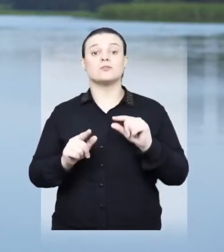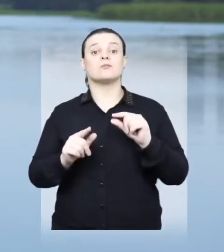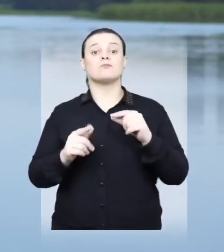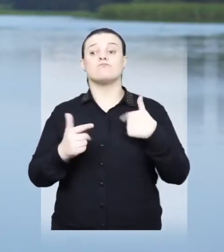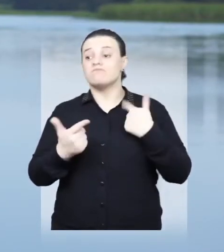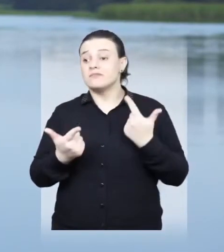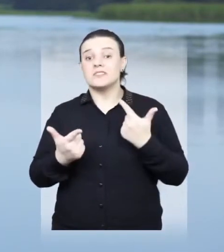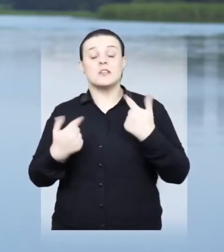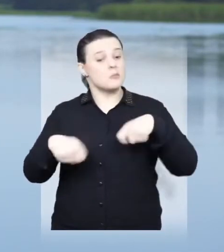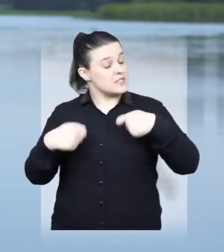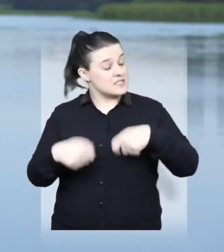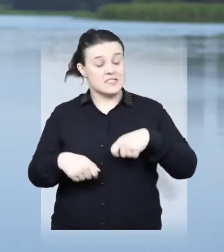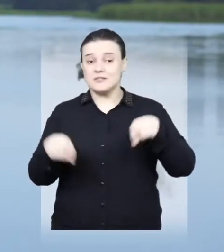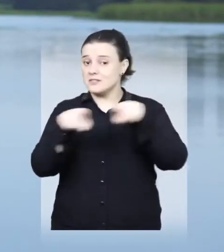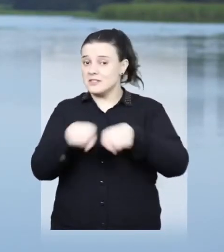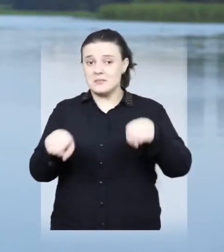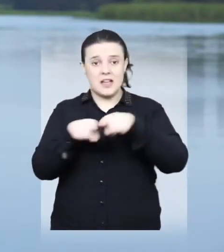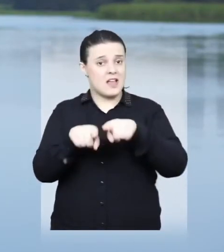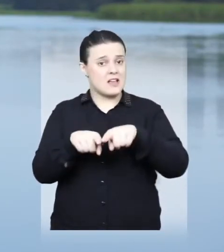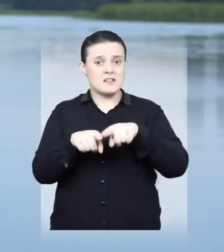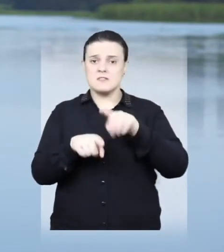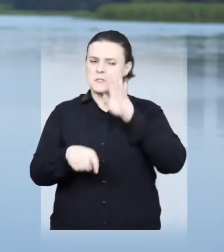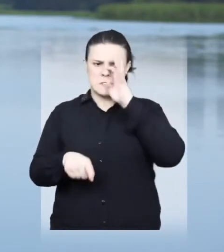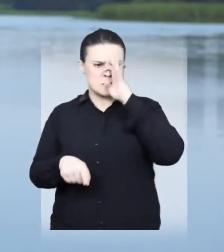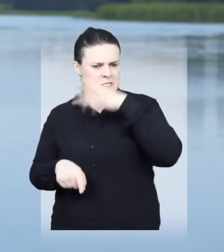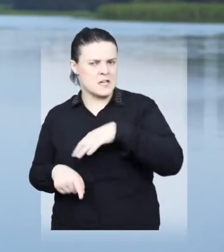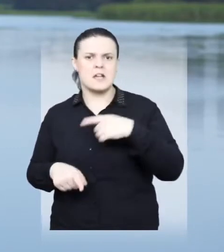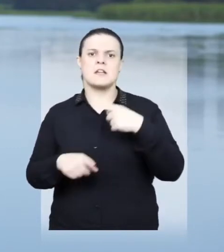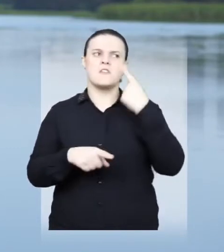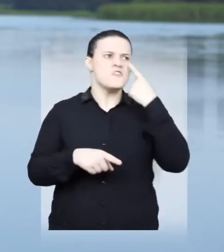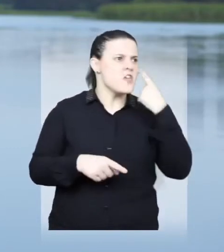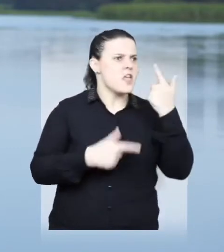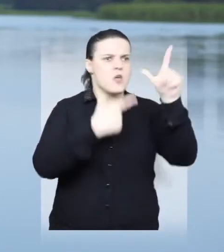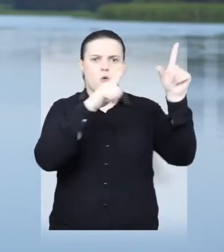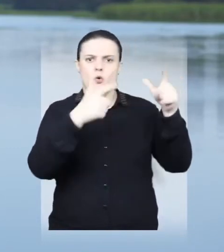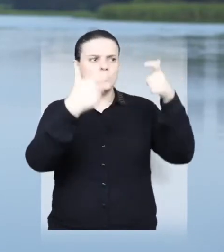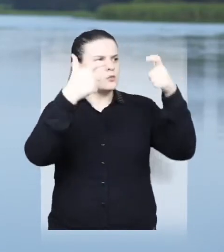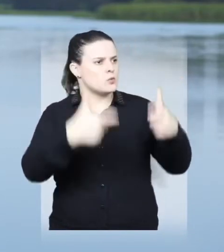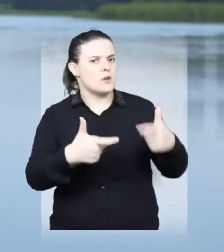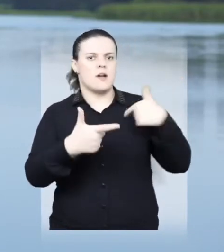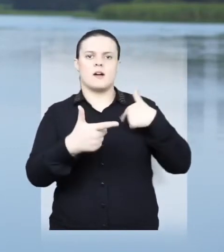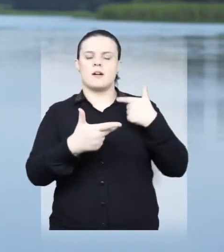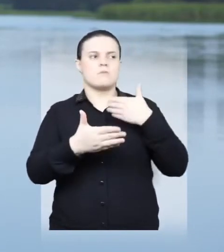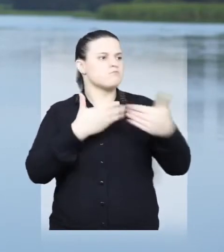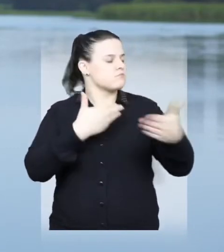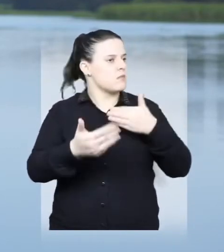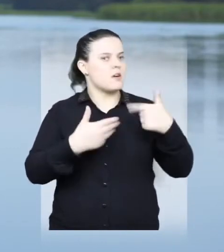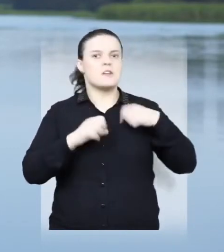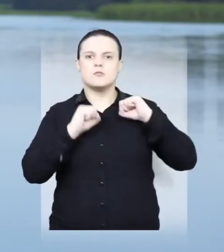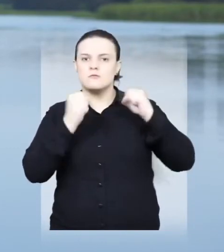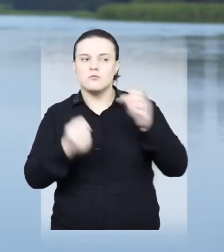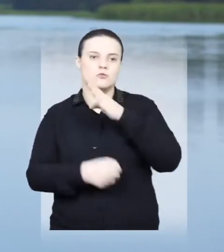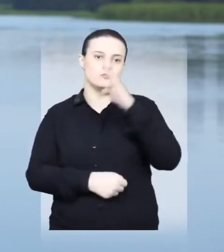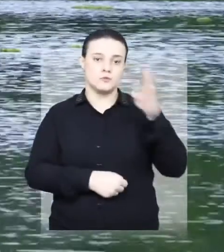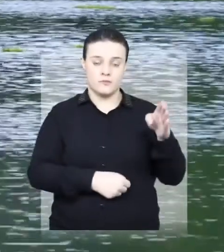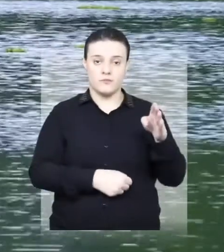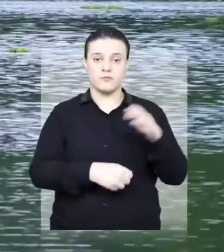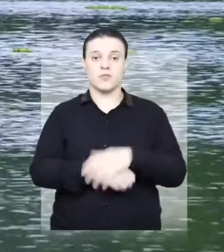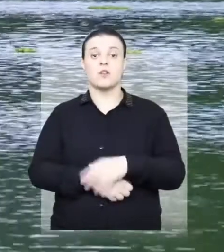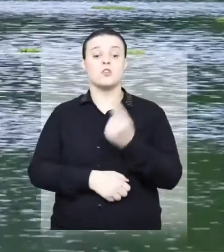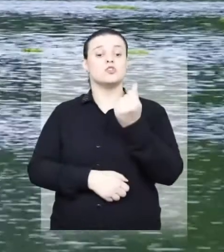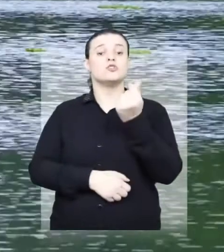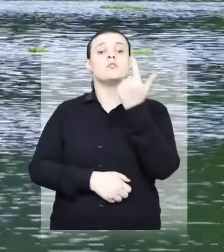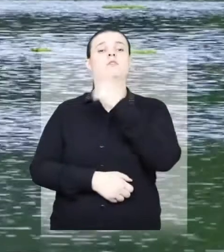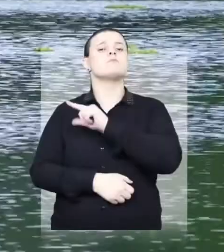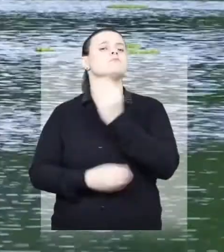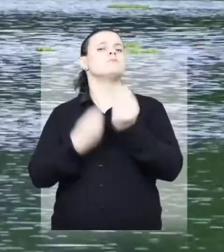que não ser ousada também e buscar isso de todas as formas possíveis, né? O que dá